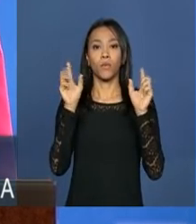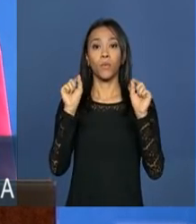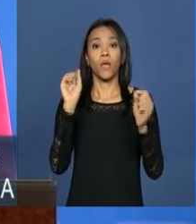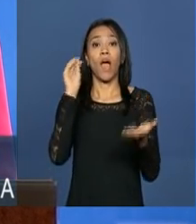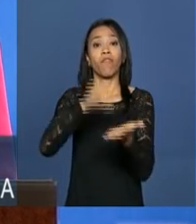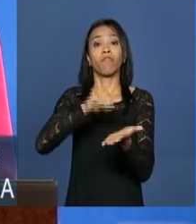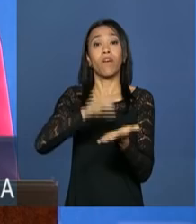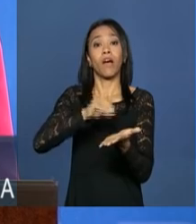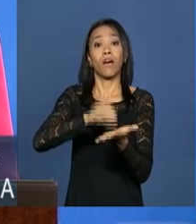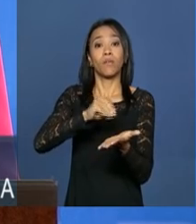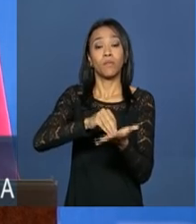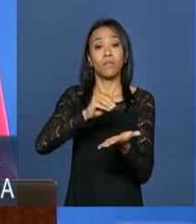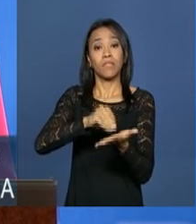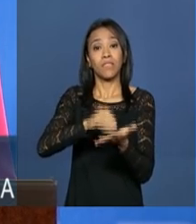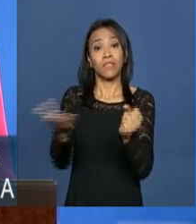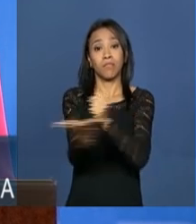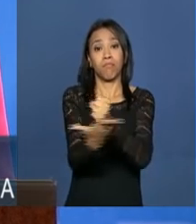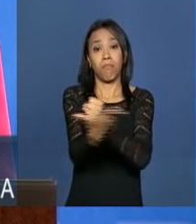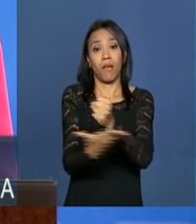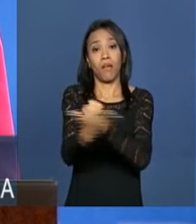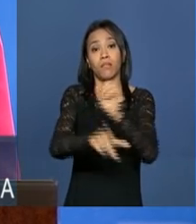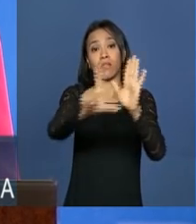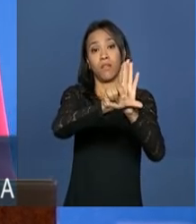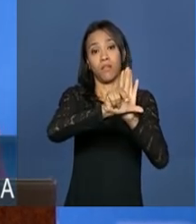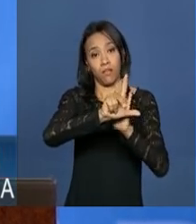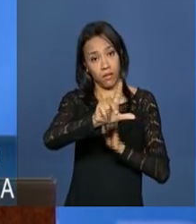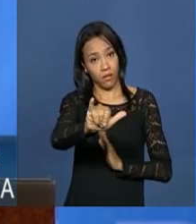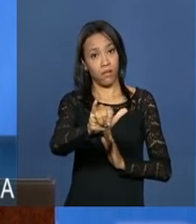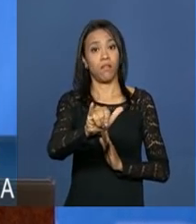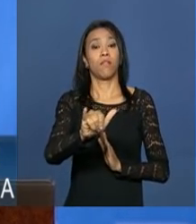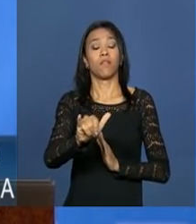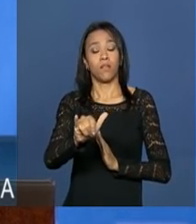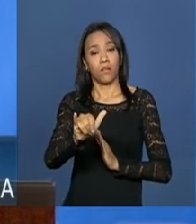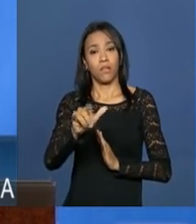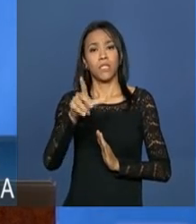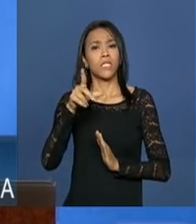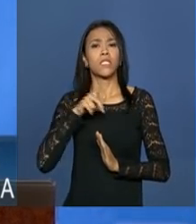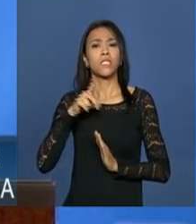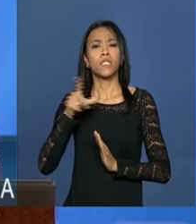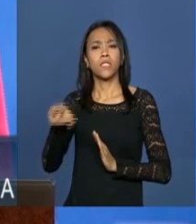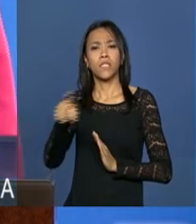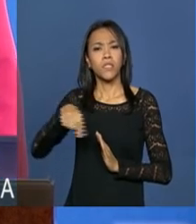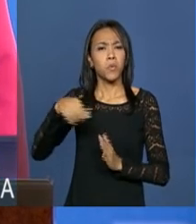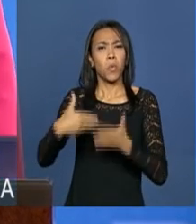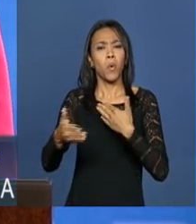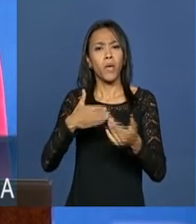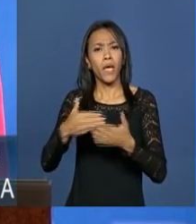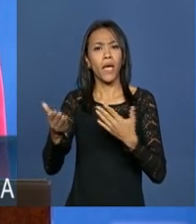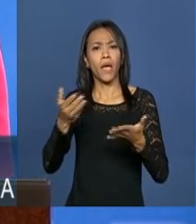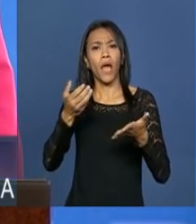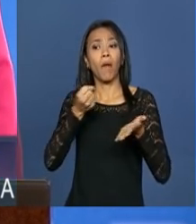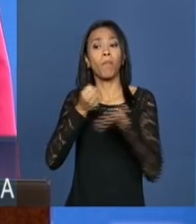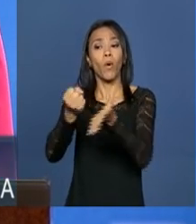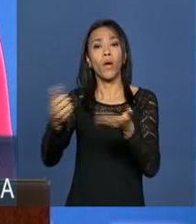de justificativa jurídica e legal, que ampare qualquer processo de